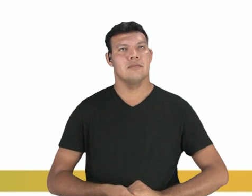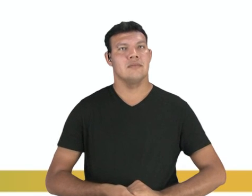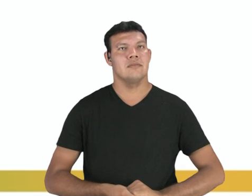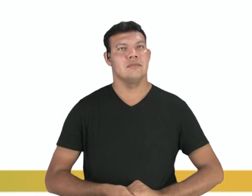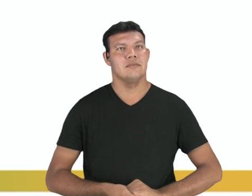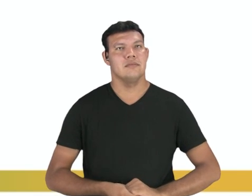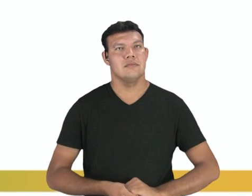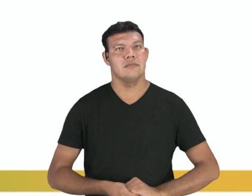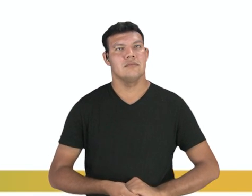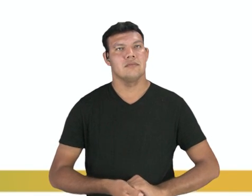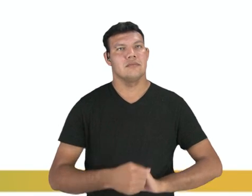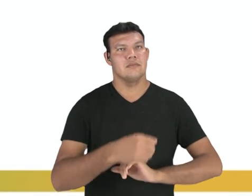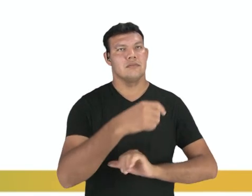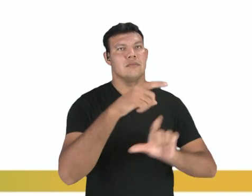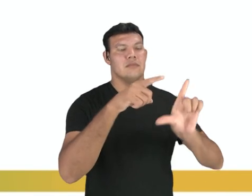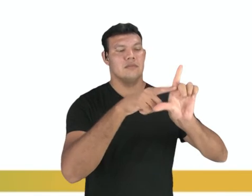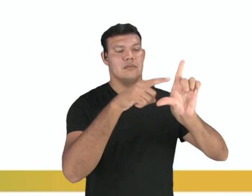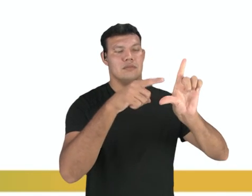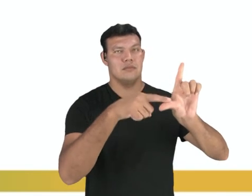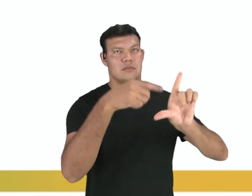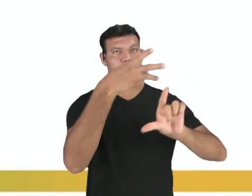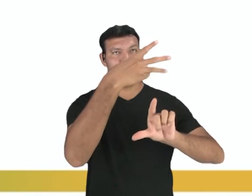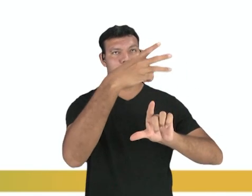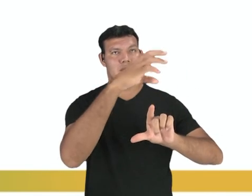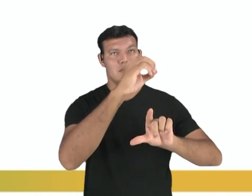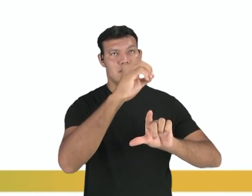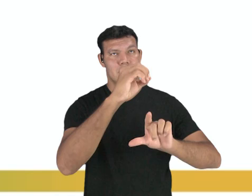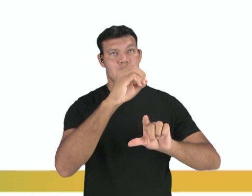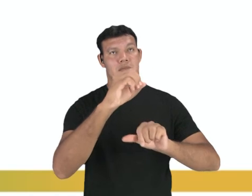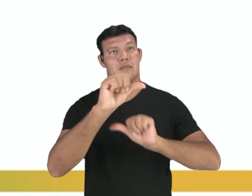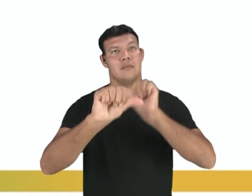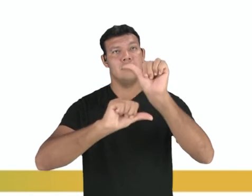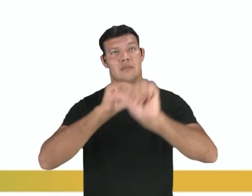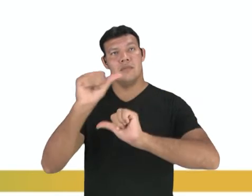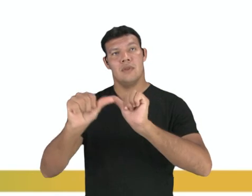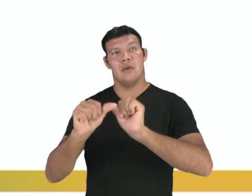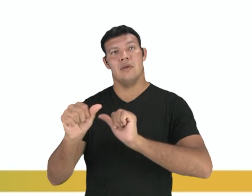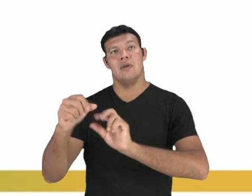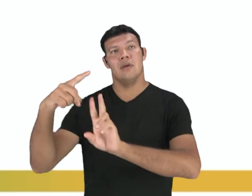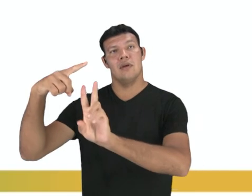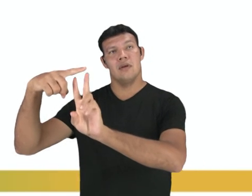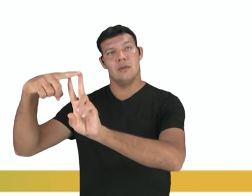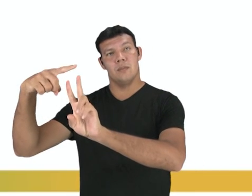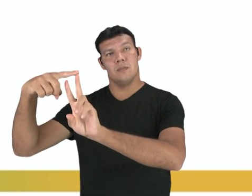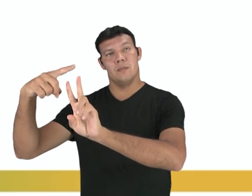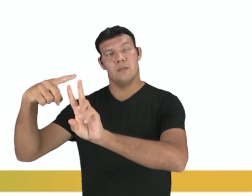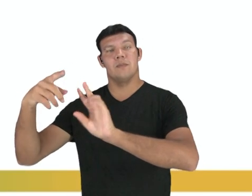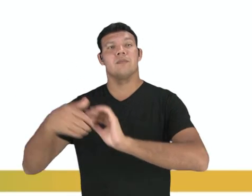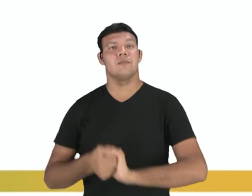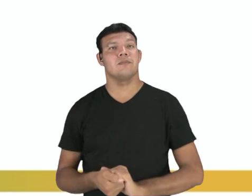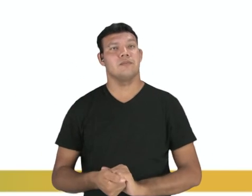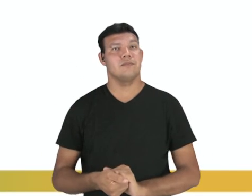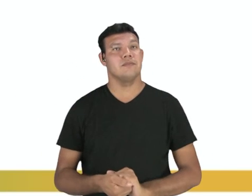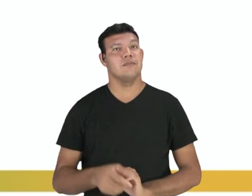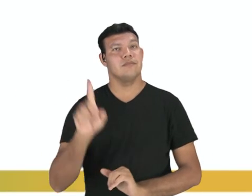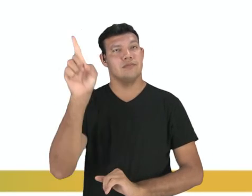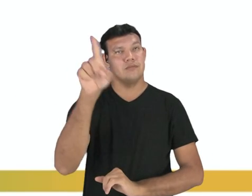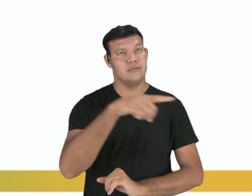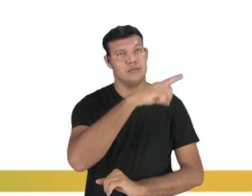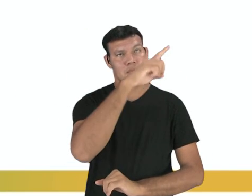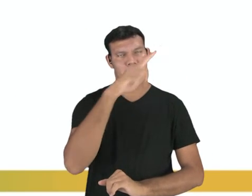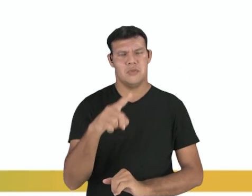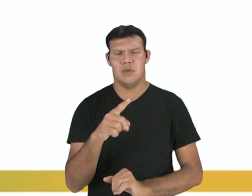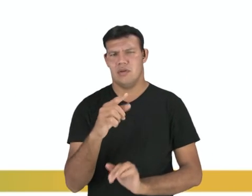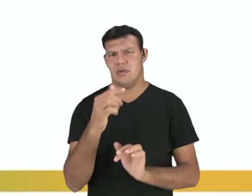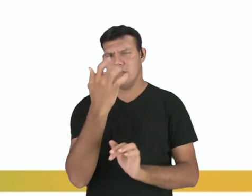o próximo exemplo conversa 30 graus em radiano Então observa aí é uma regra de três